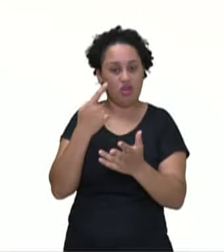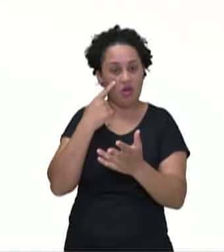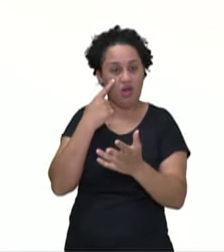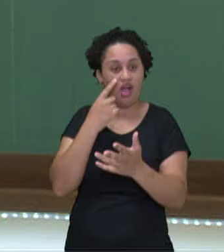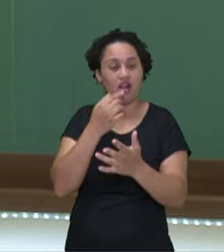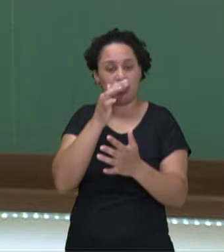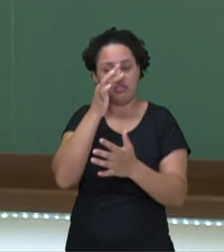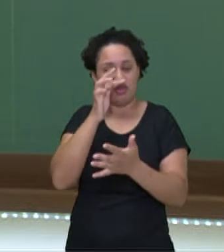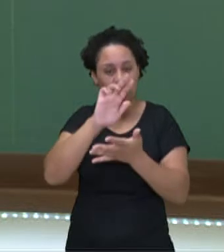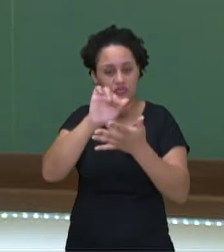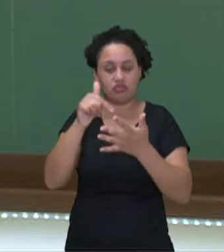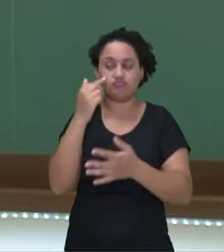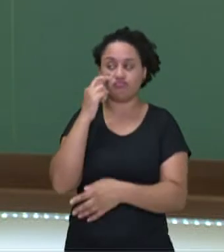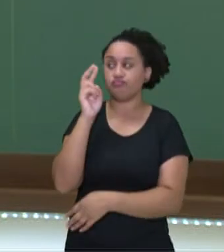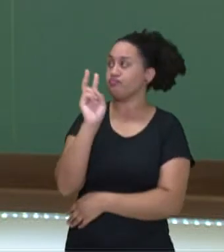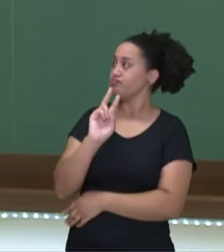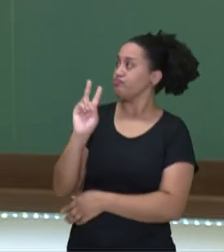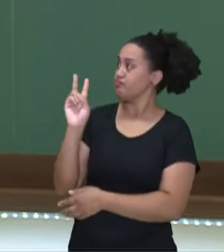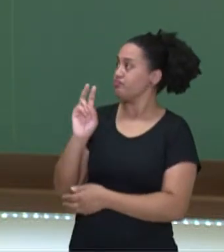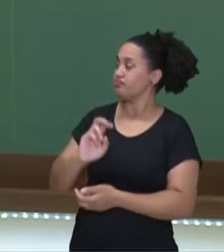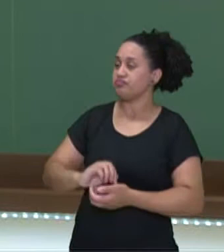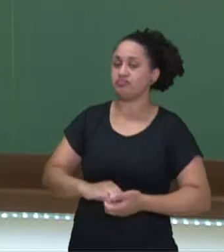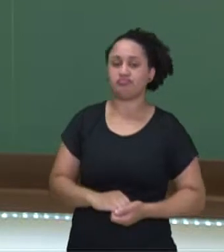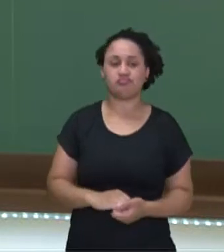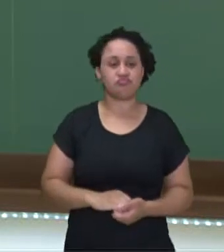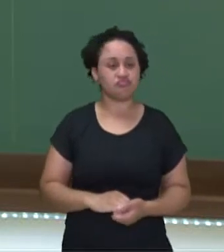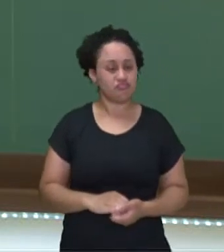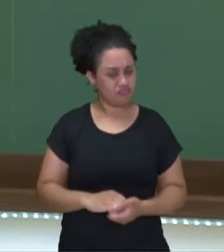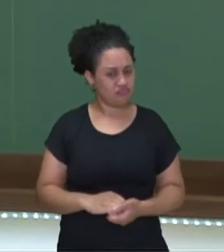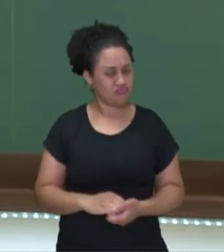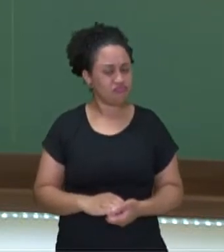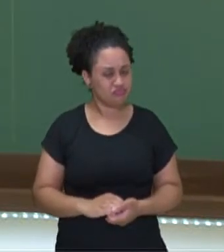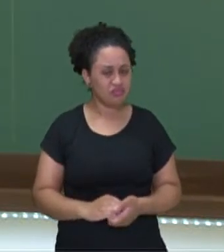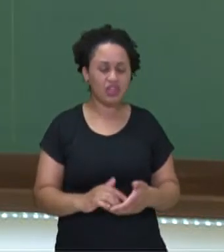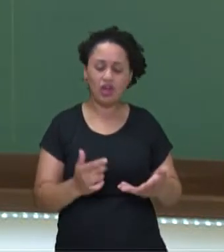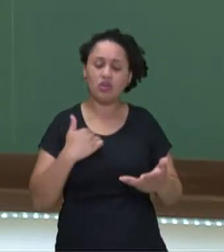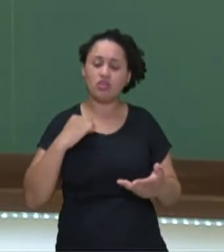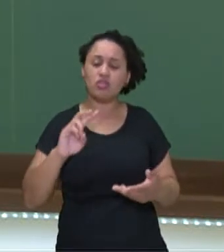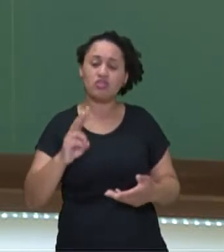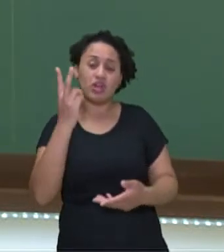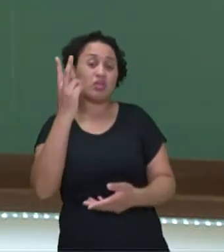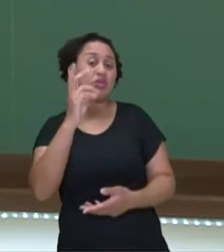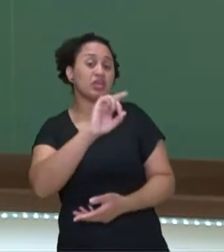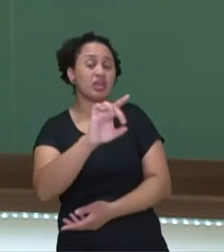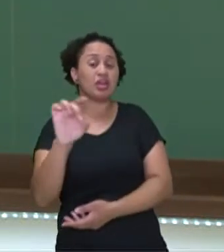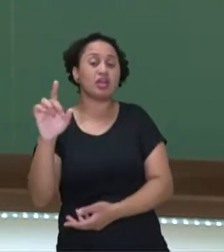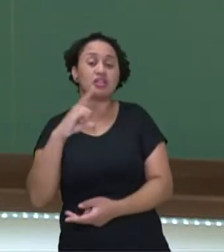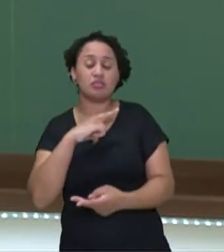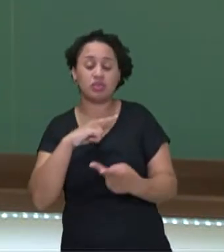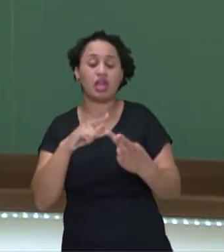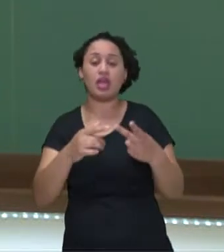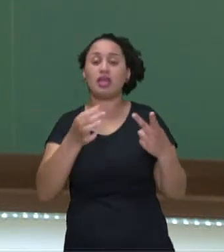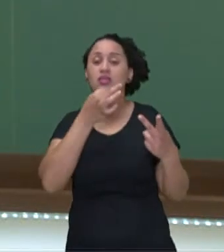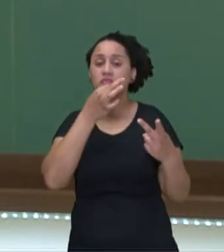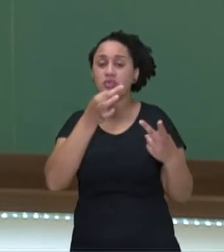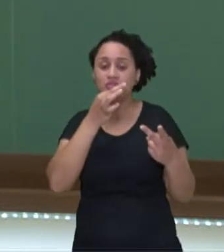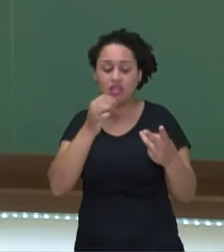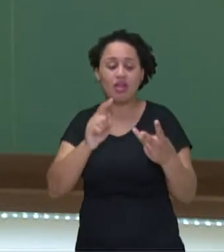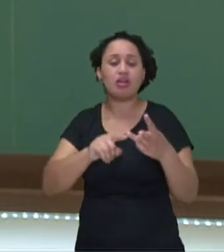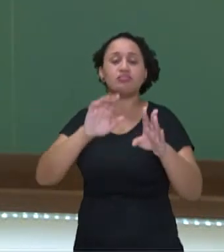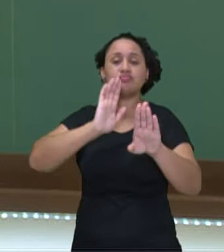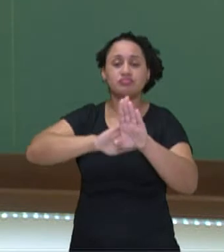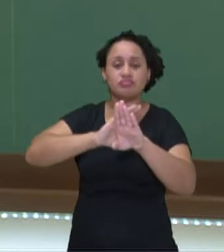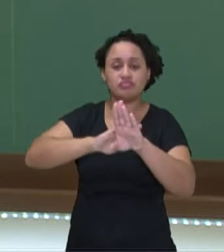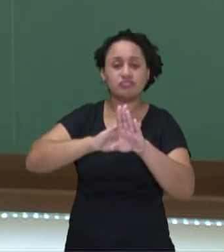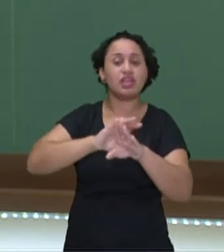seus valores, a sua educação, a sua formação, tá? As suas opiniões, as suas ideologias, cada um